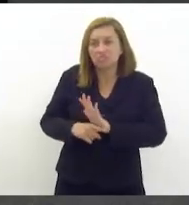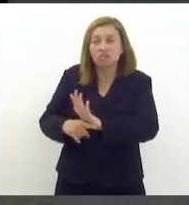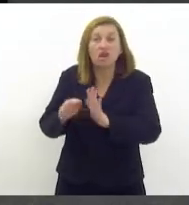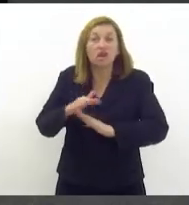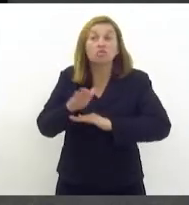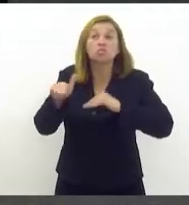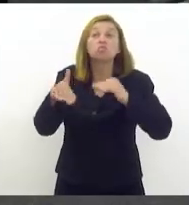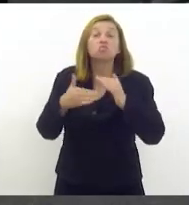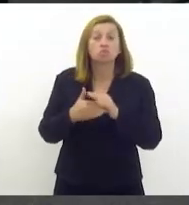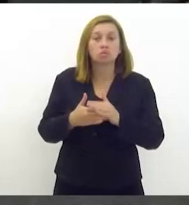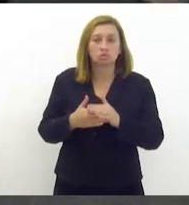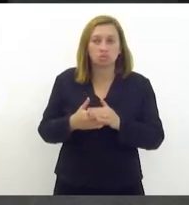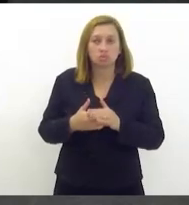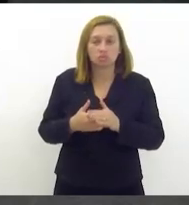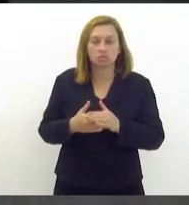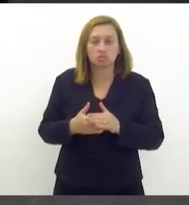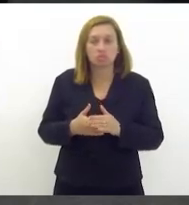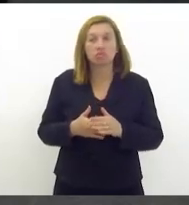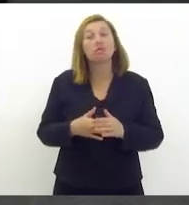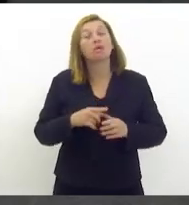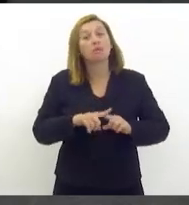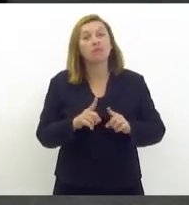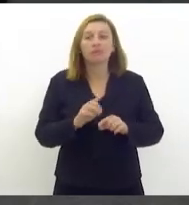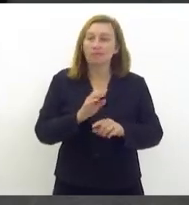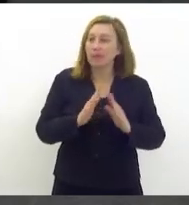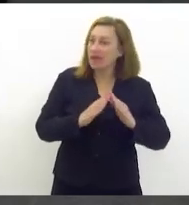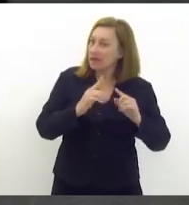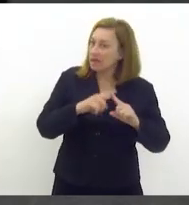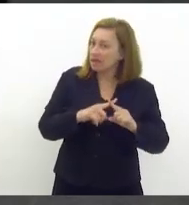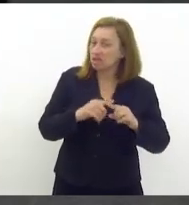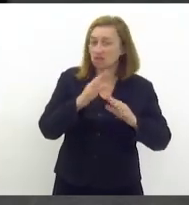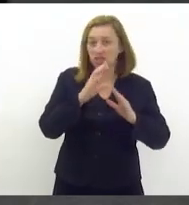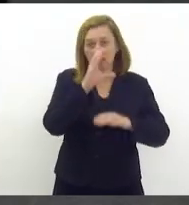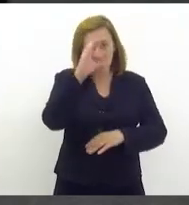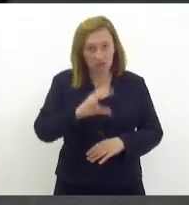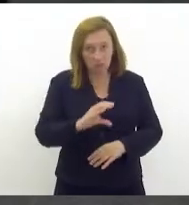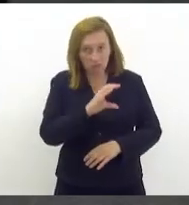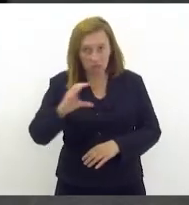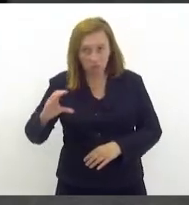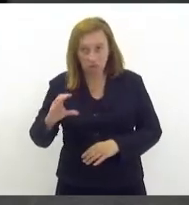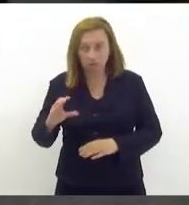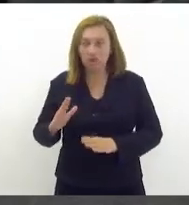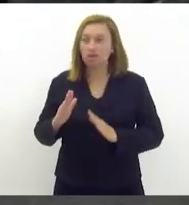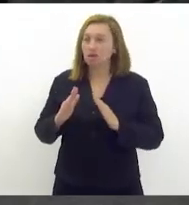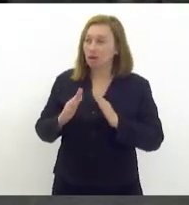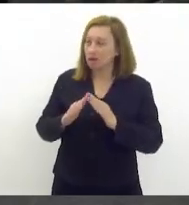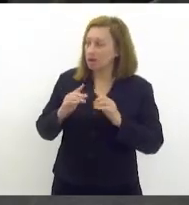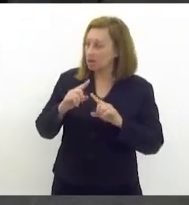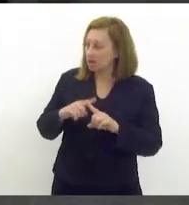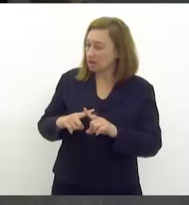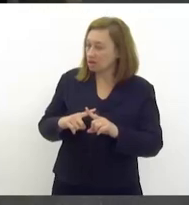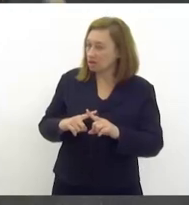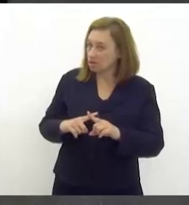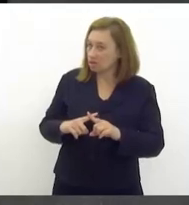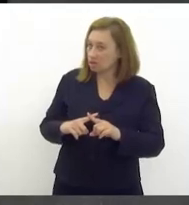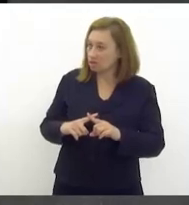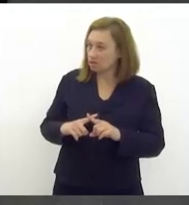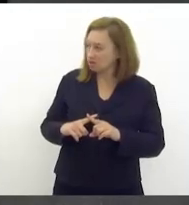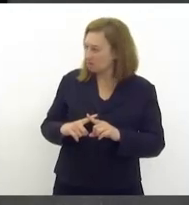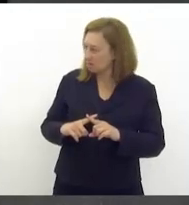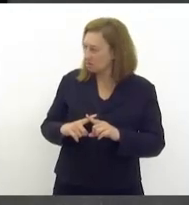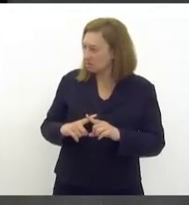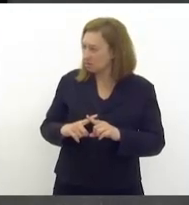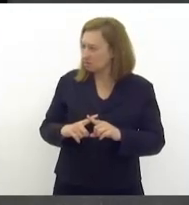que o estado de fato tem e a igreja tanto a Igreja Católica no meu caso sou católico sabem Todos sabem disso